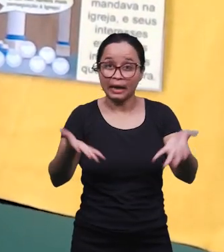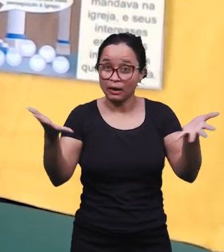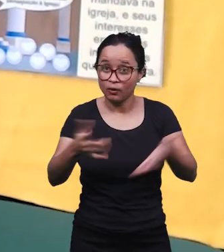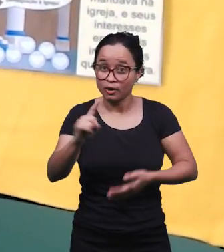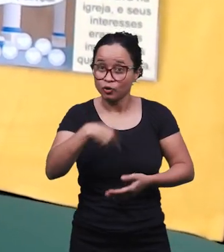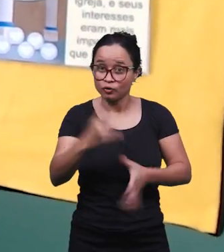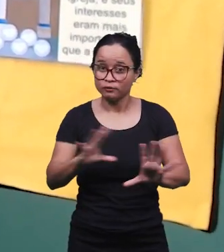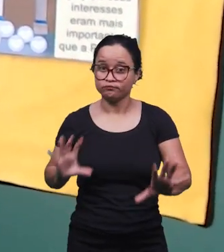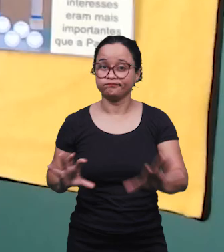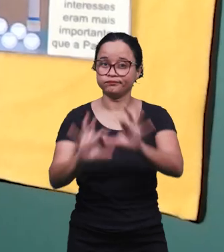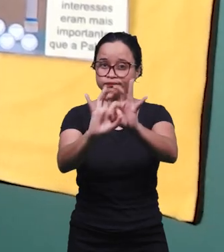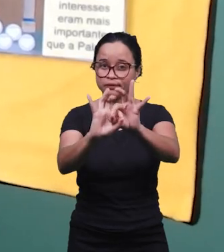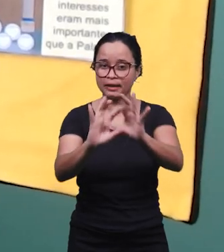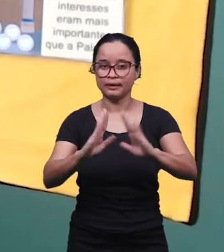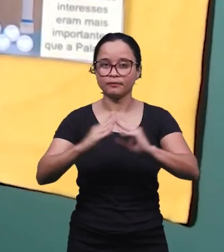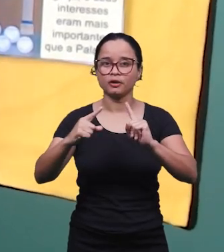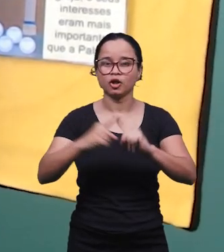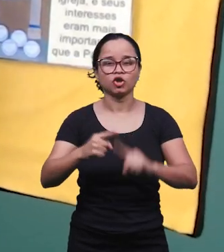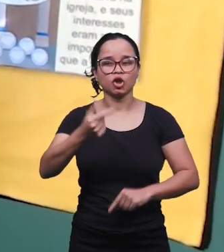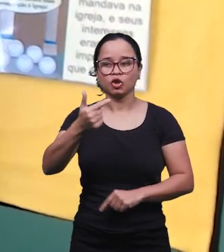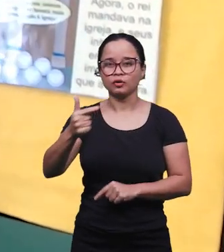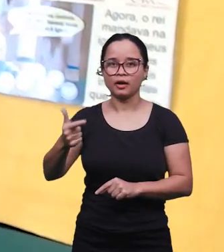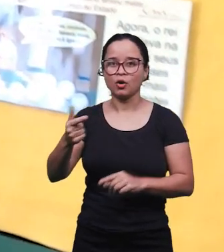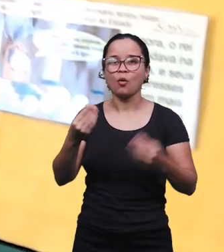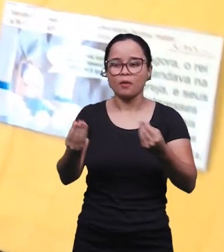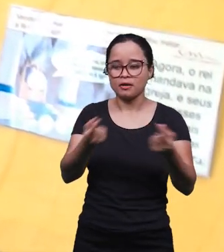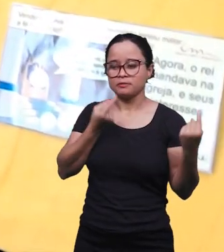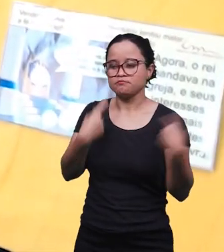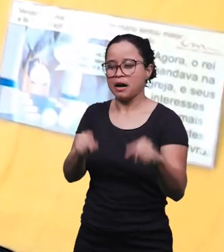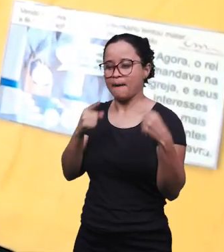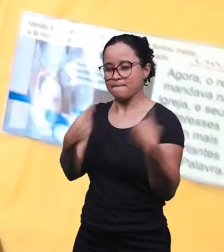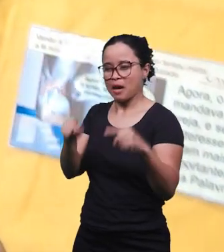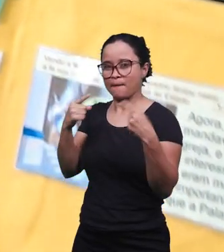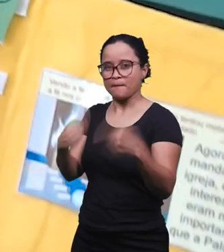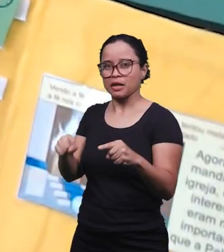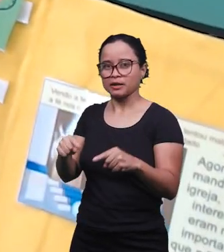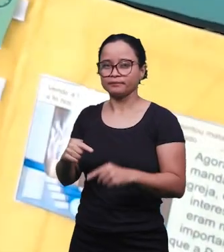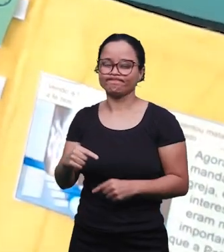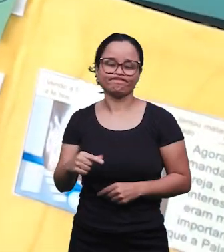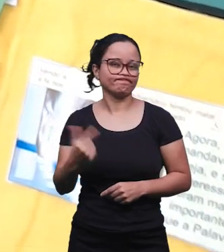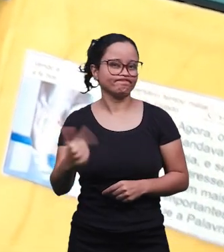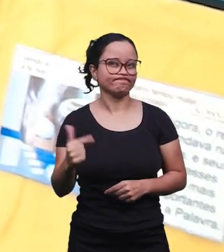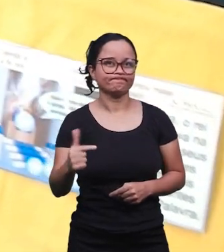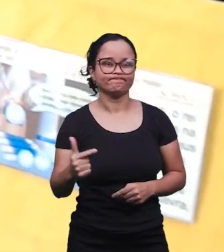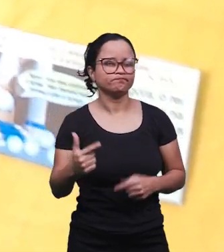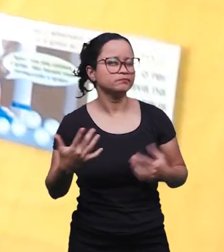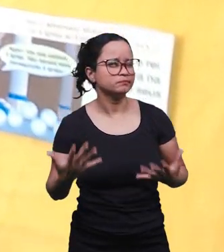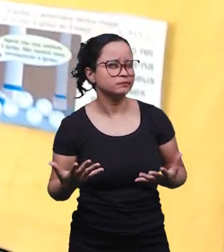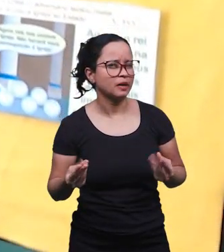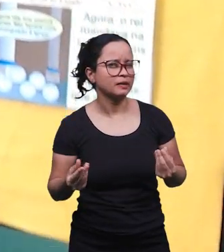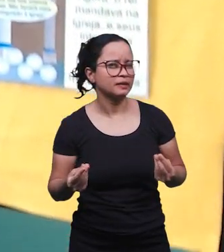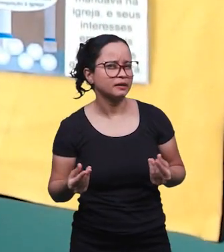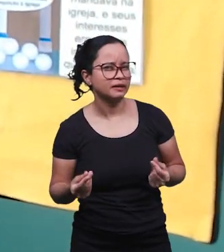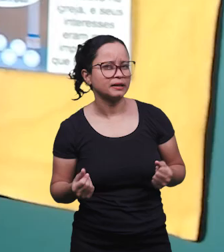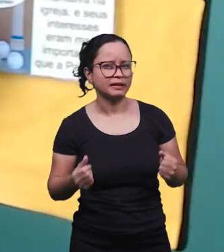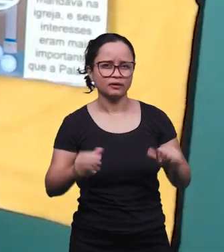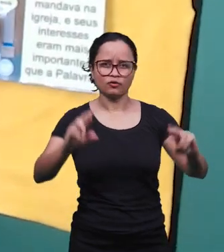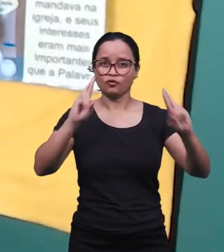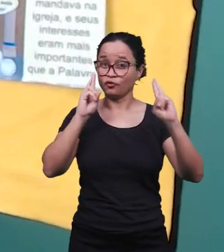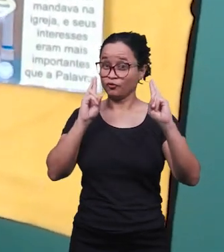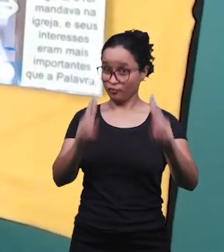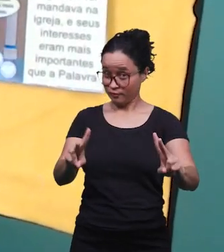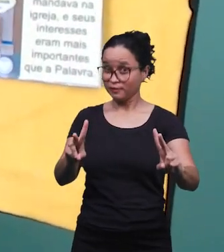agora nós nos unimos à igreja, não haverá mais perseguição. Será? É que agora